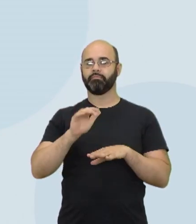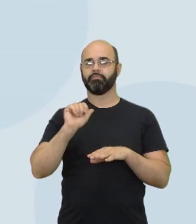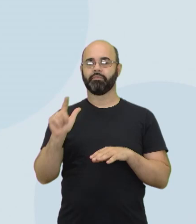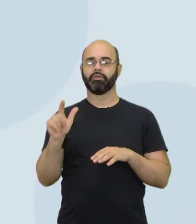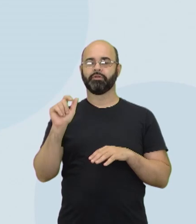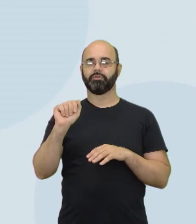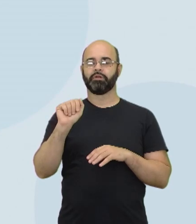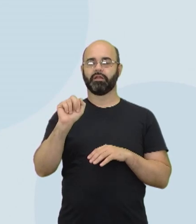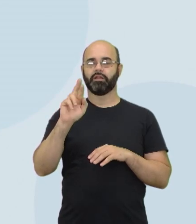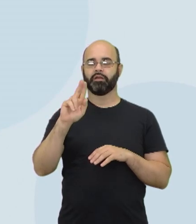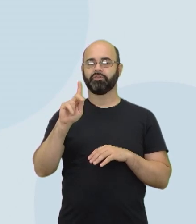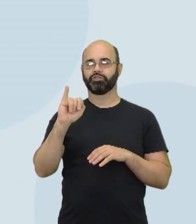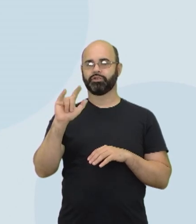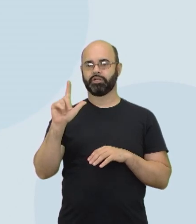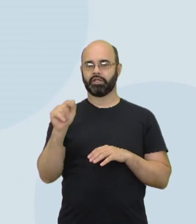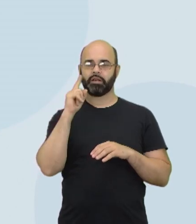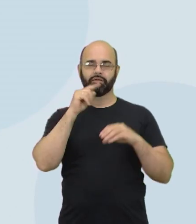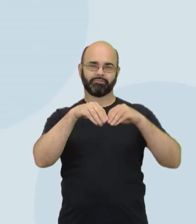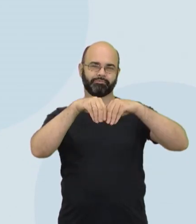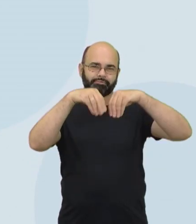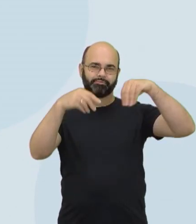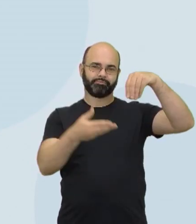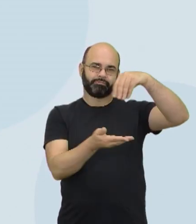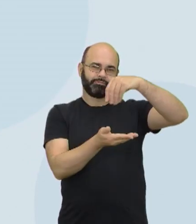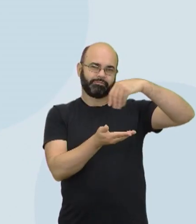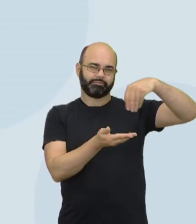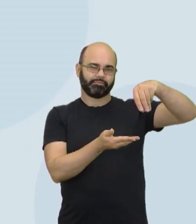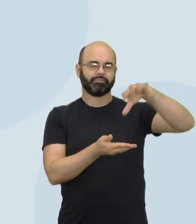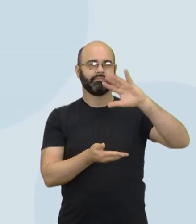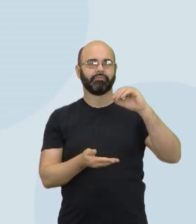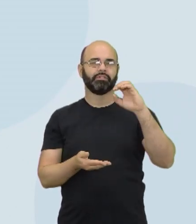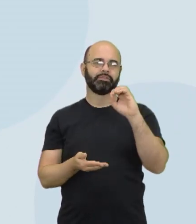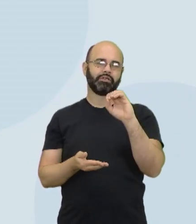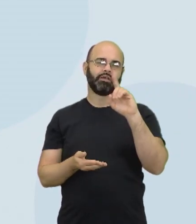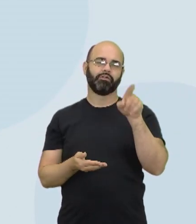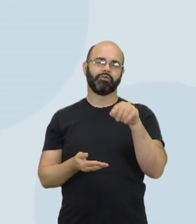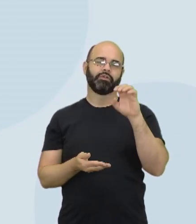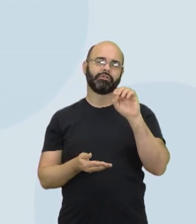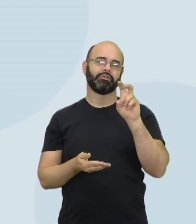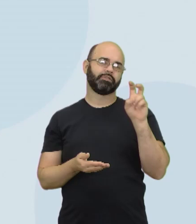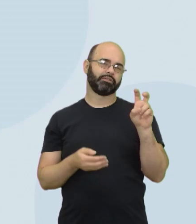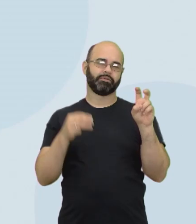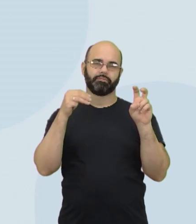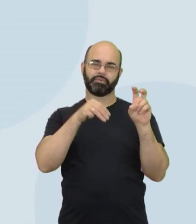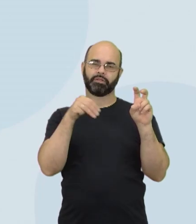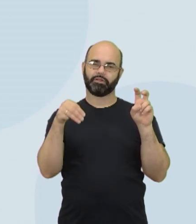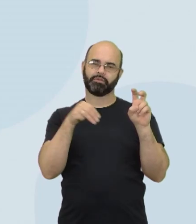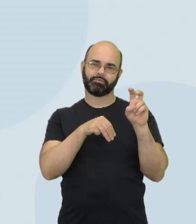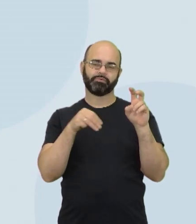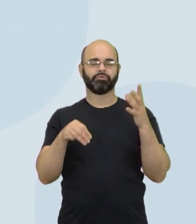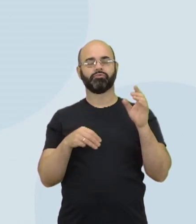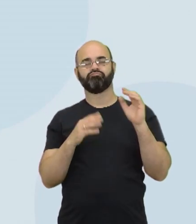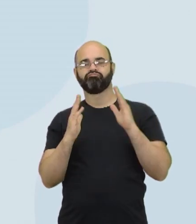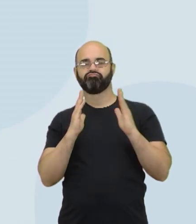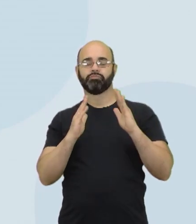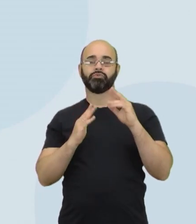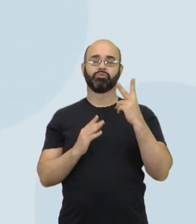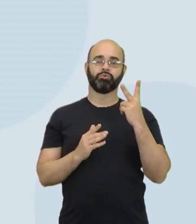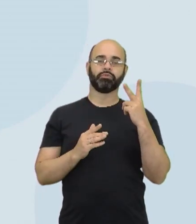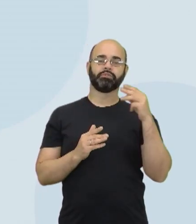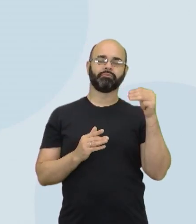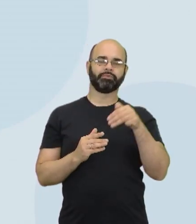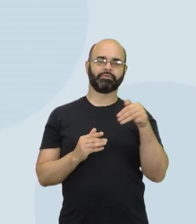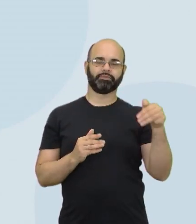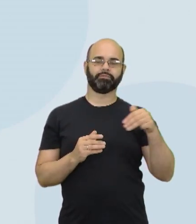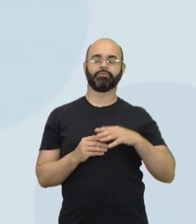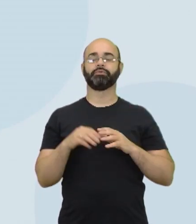aí. A areia são as partículas de sedimento com diâmetros entre 0,05 milímetros e 2 milímetros. Os silt